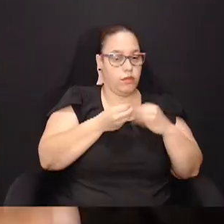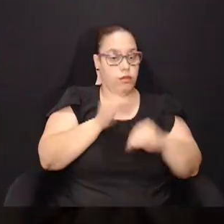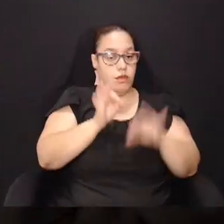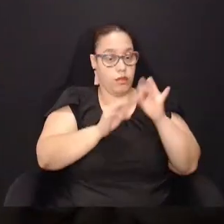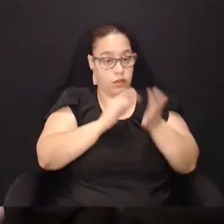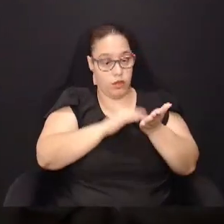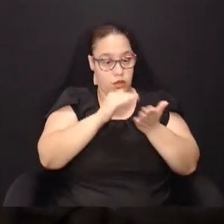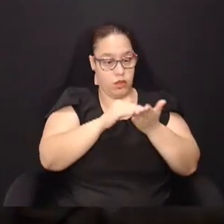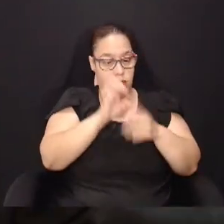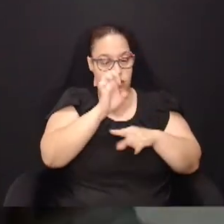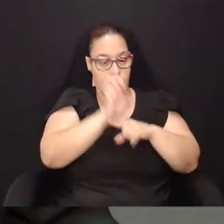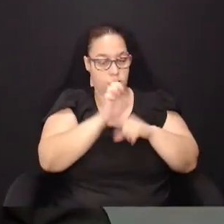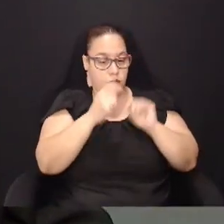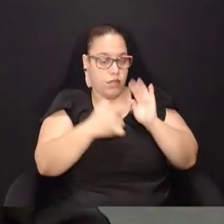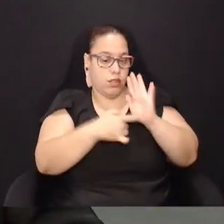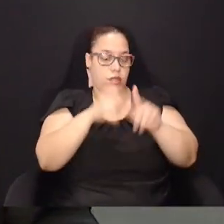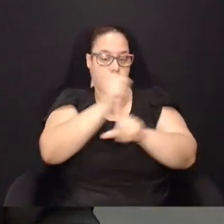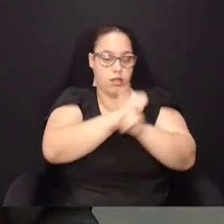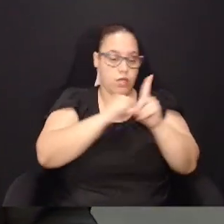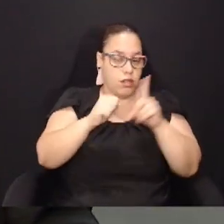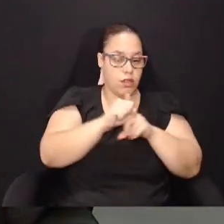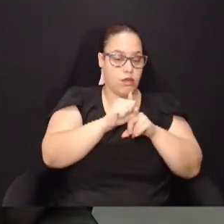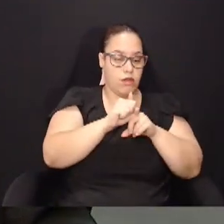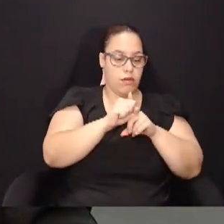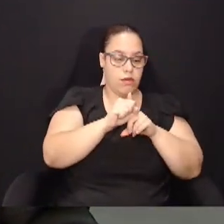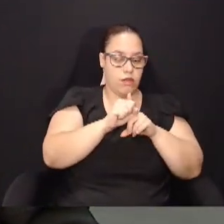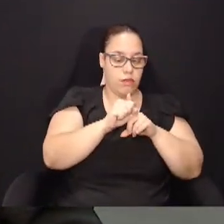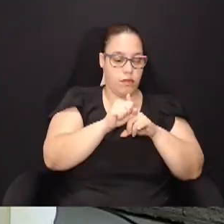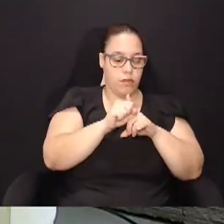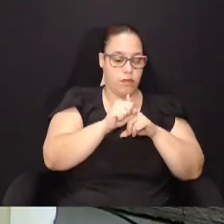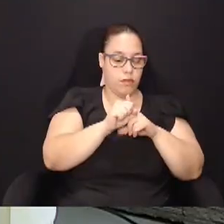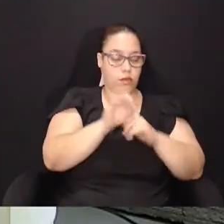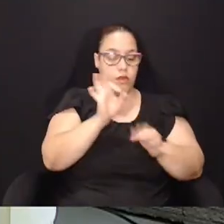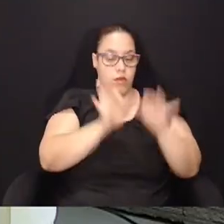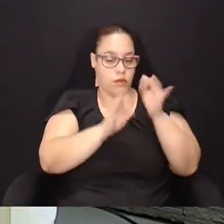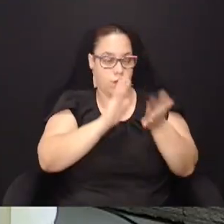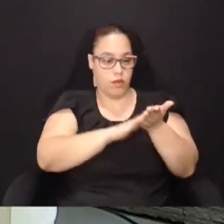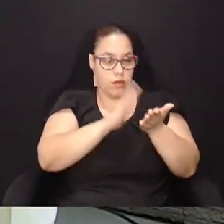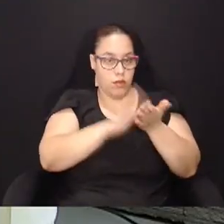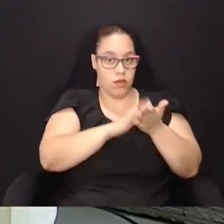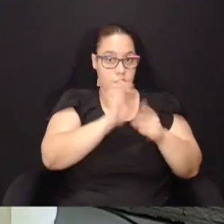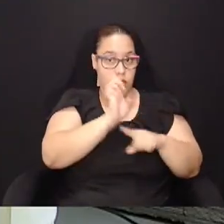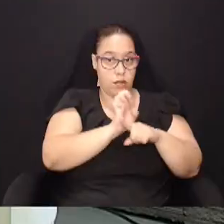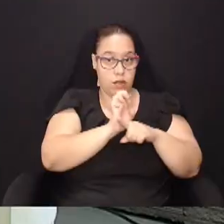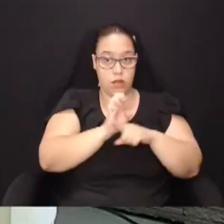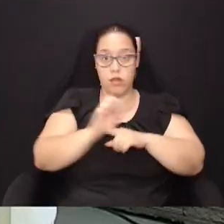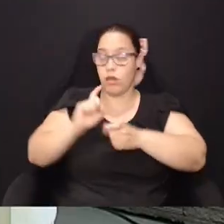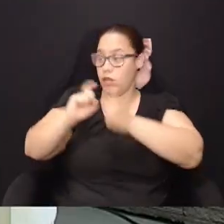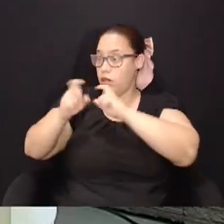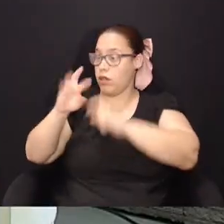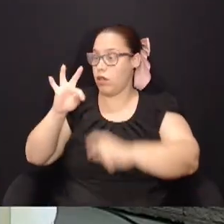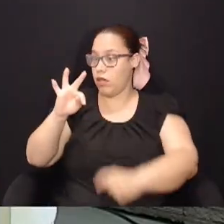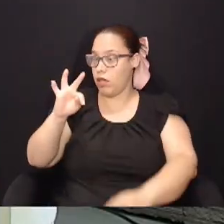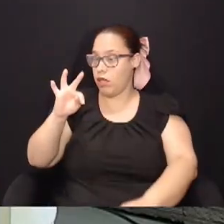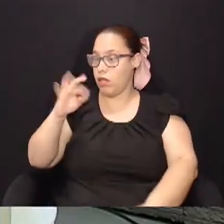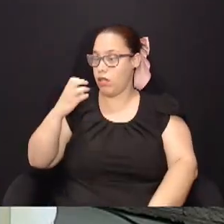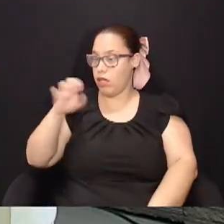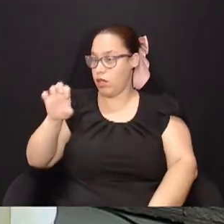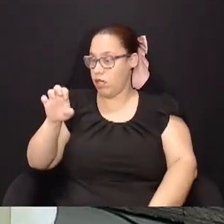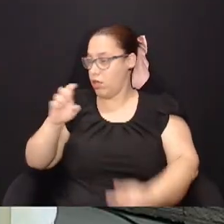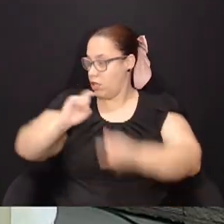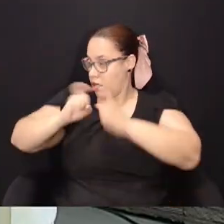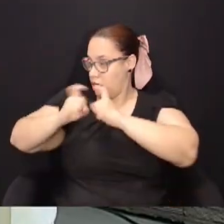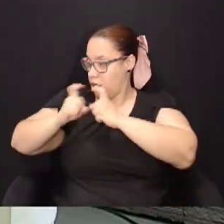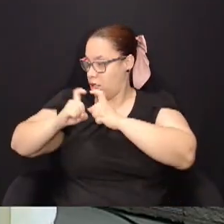ele mostrar para a sociedade a missão, né, do Tribunal de Contas do Estado. Uma sessão do TCE é uma reunião em que